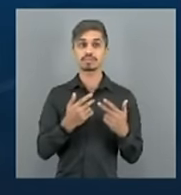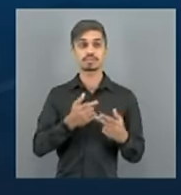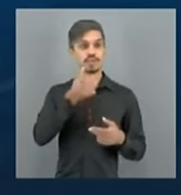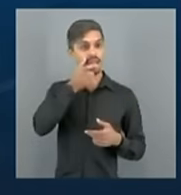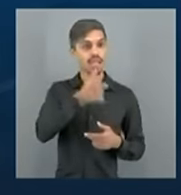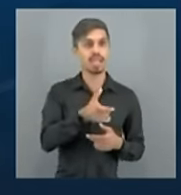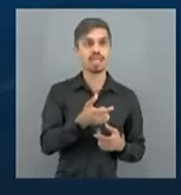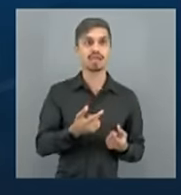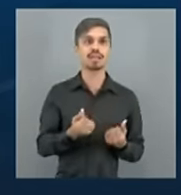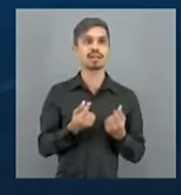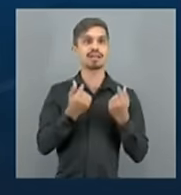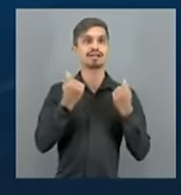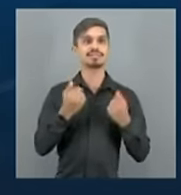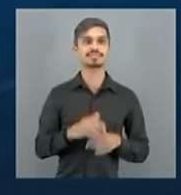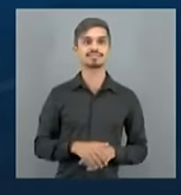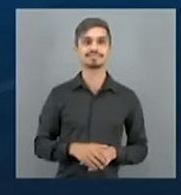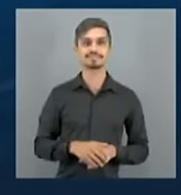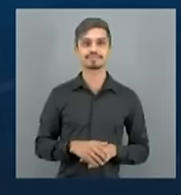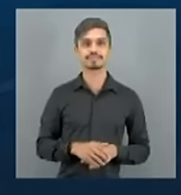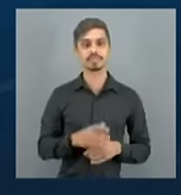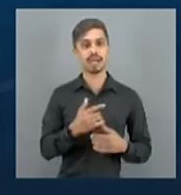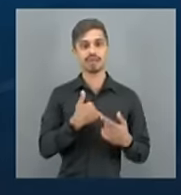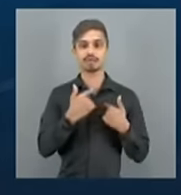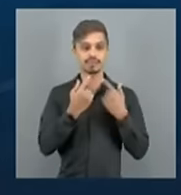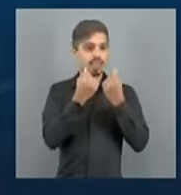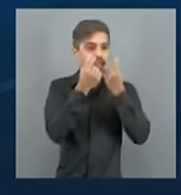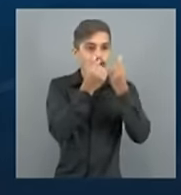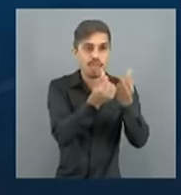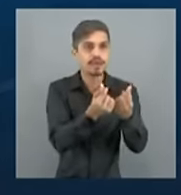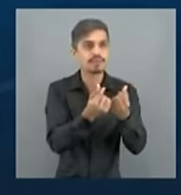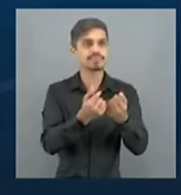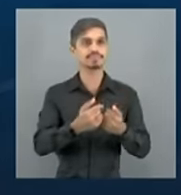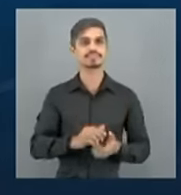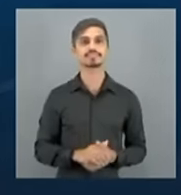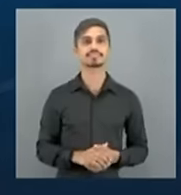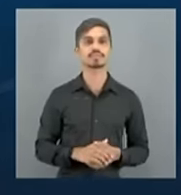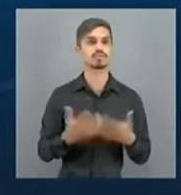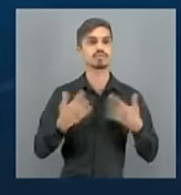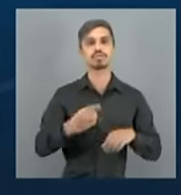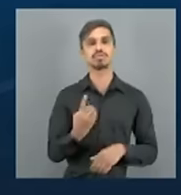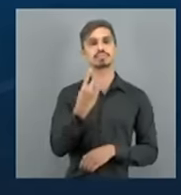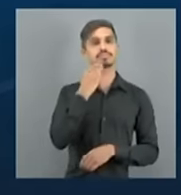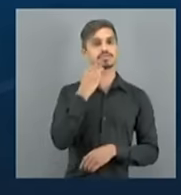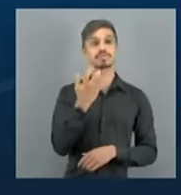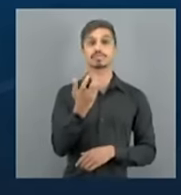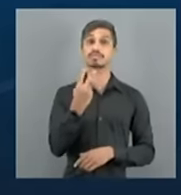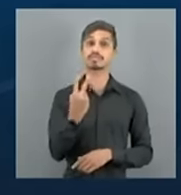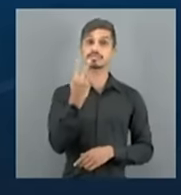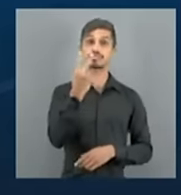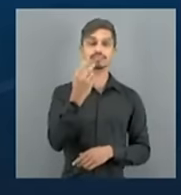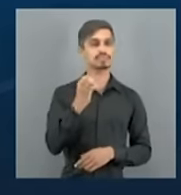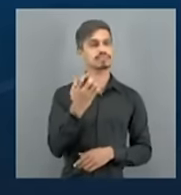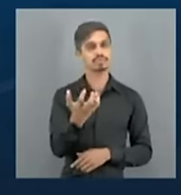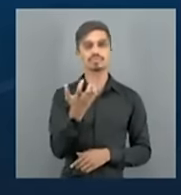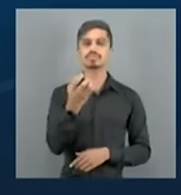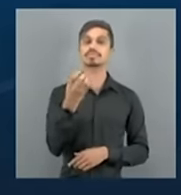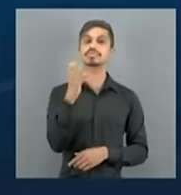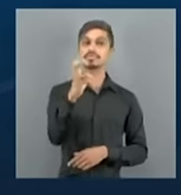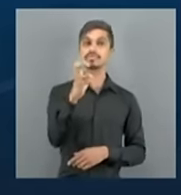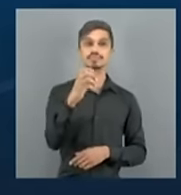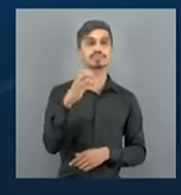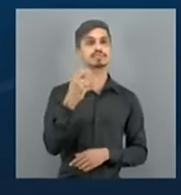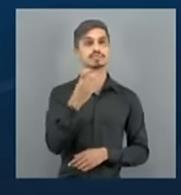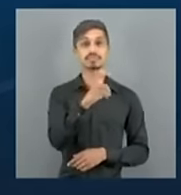ganância, e essa ganância me dominou. E eu não queria mais 1 milhão, eu queria 2, eu não queria mais 2, eu queria 5, eu não queria mais 5, eu queria